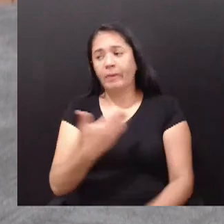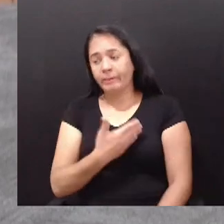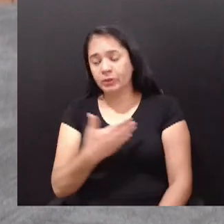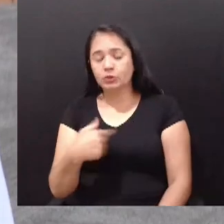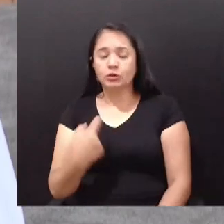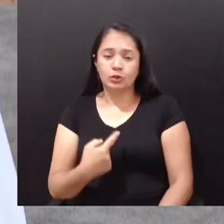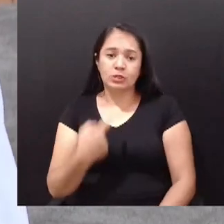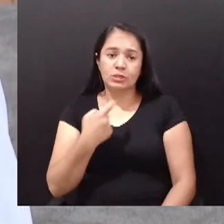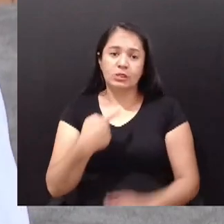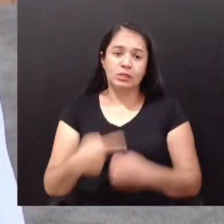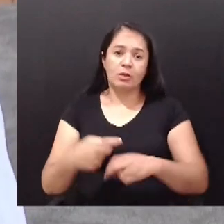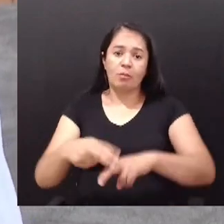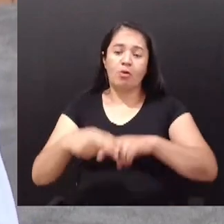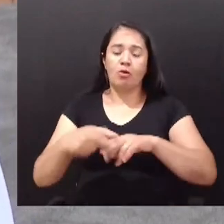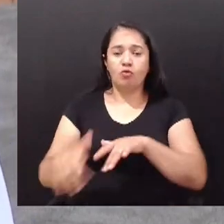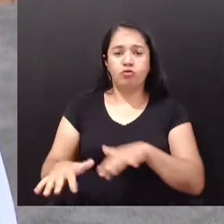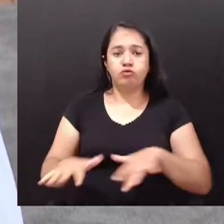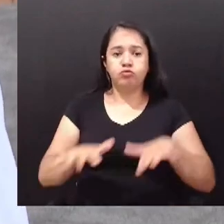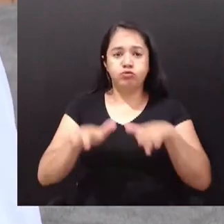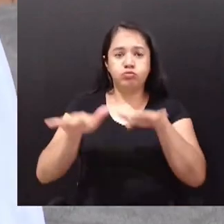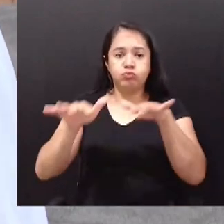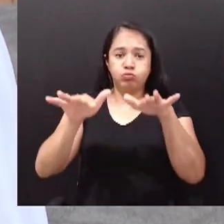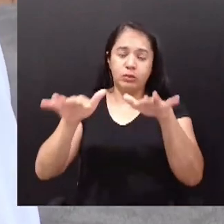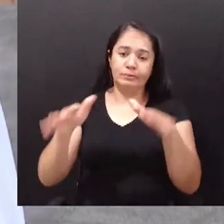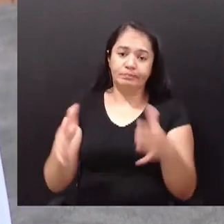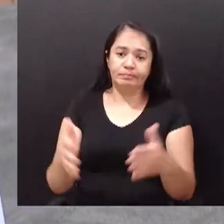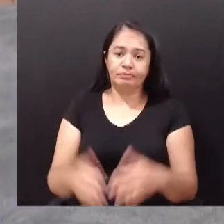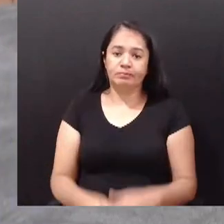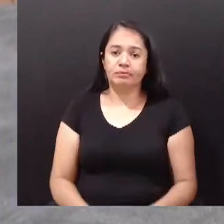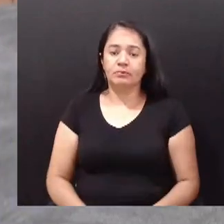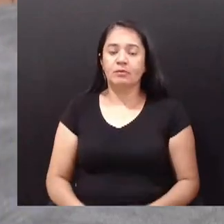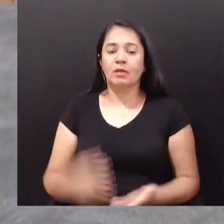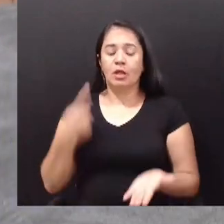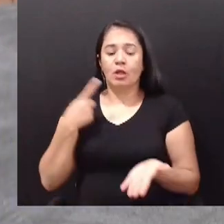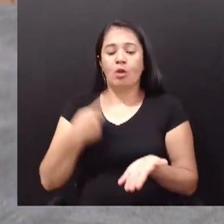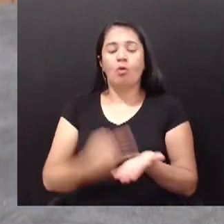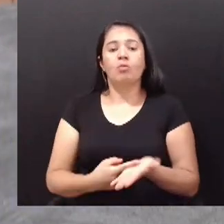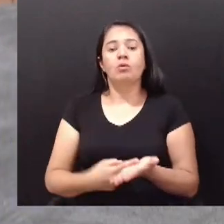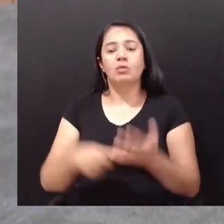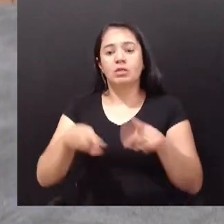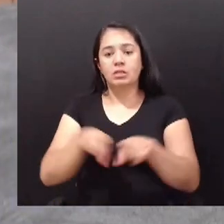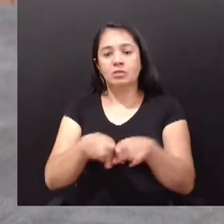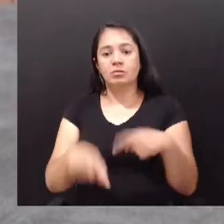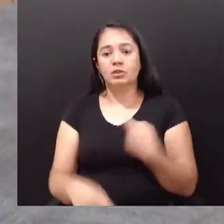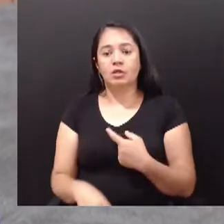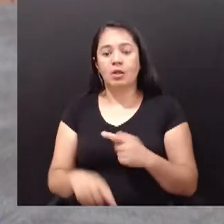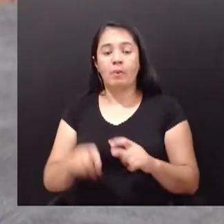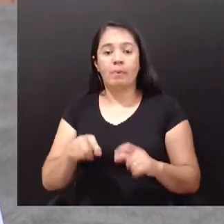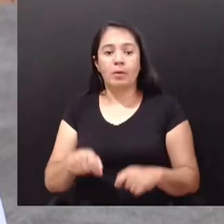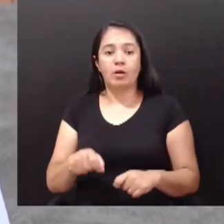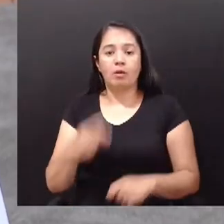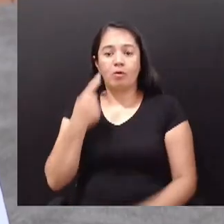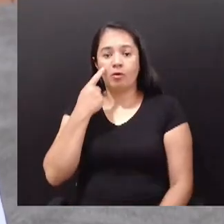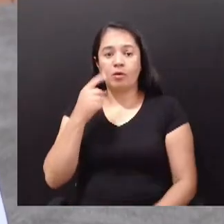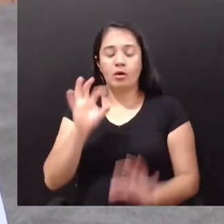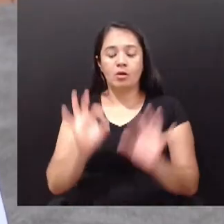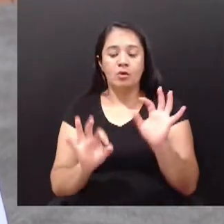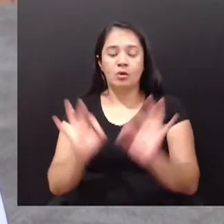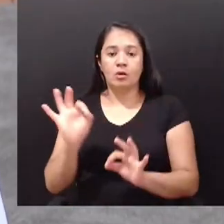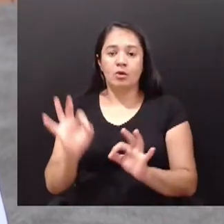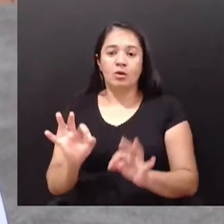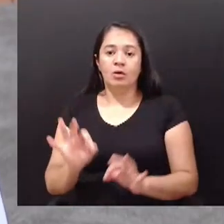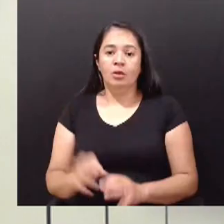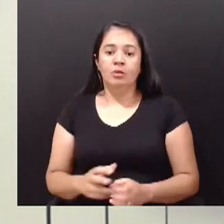problema de enchente. Então, esse compromisso também da gente poder prever e organizar é muito importante.